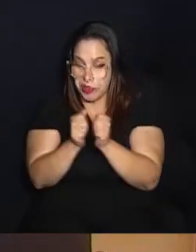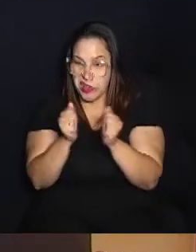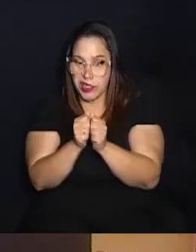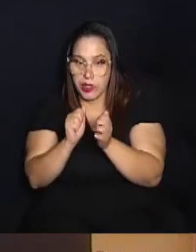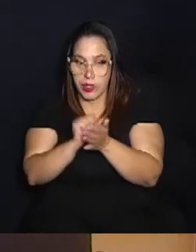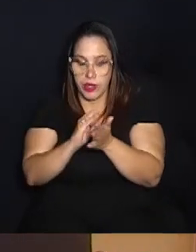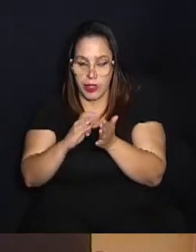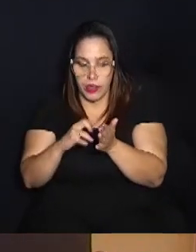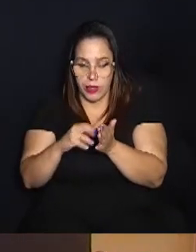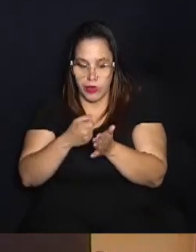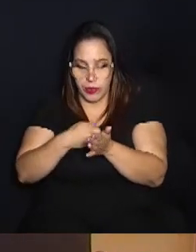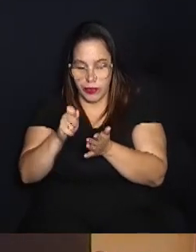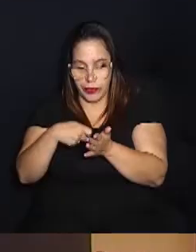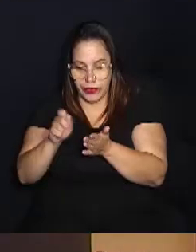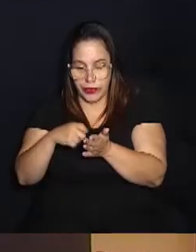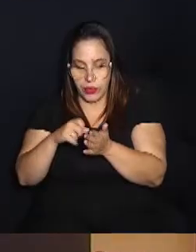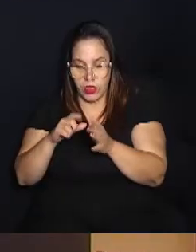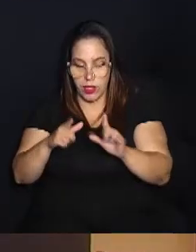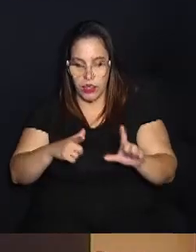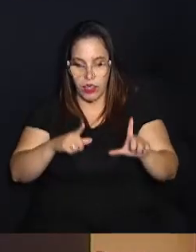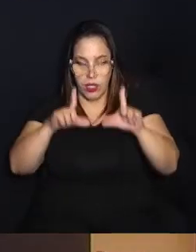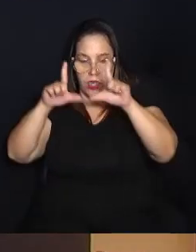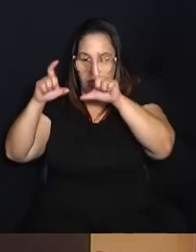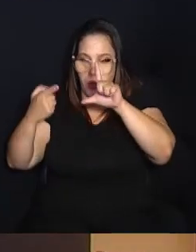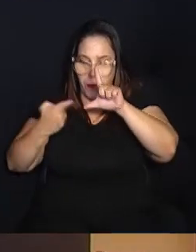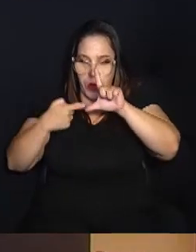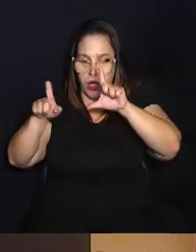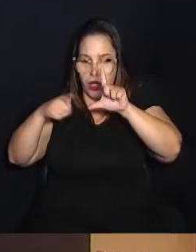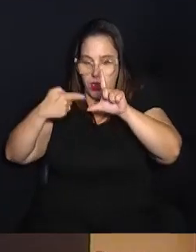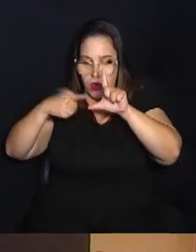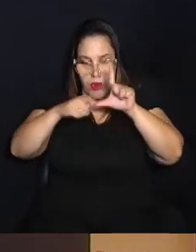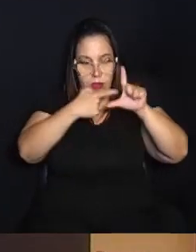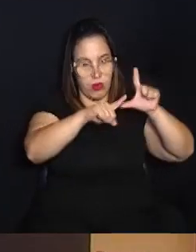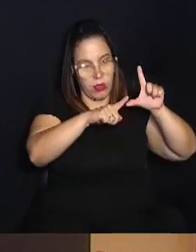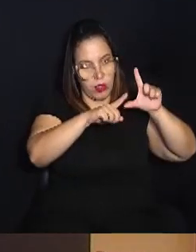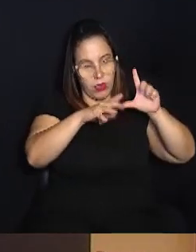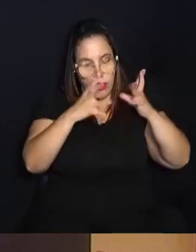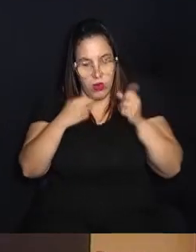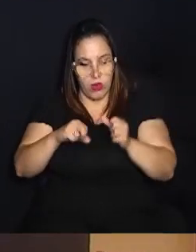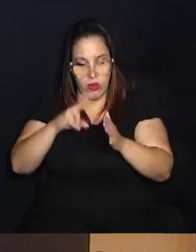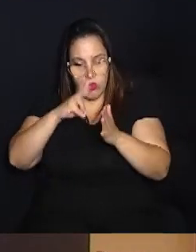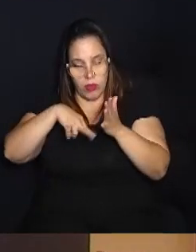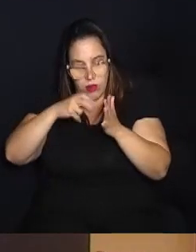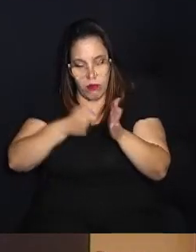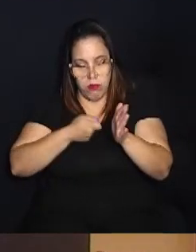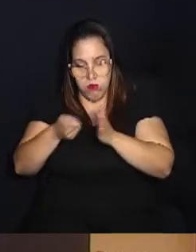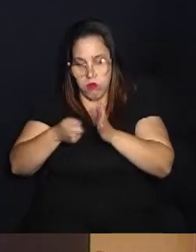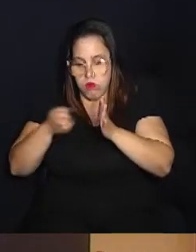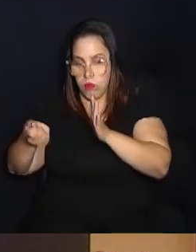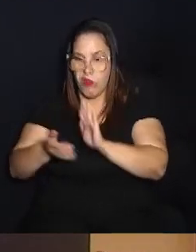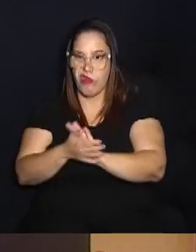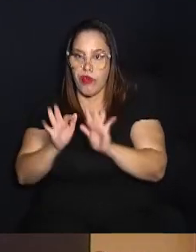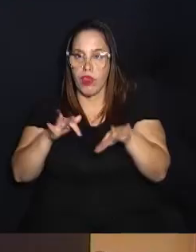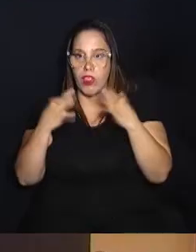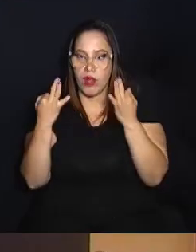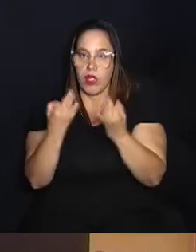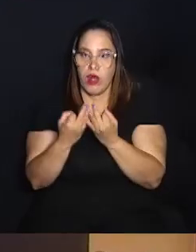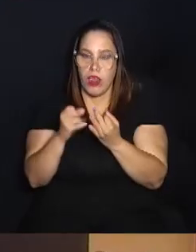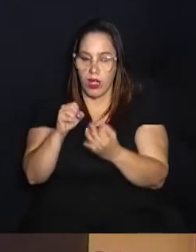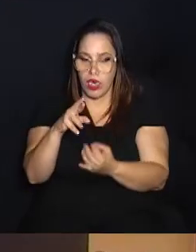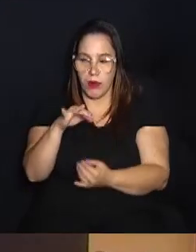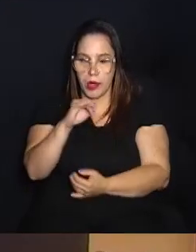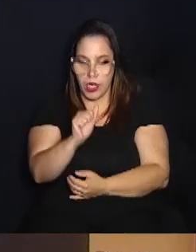trabalhava, que a alfabetização se dava por meio de slides, de imagens que captavam ali as palavras geradoras, as